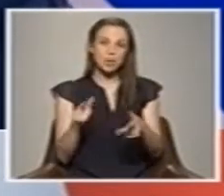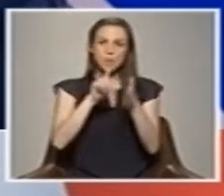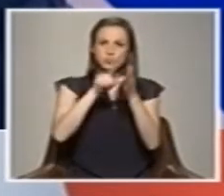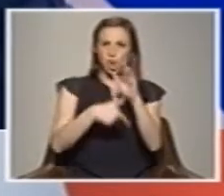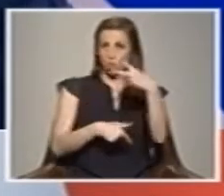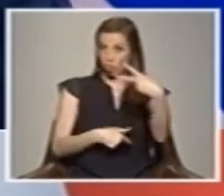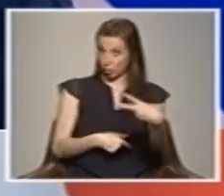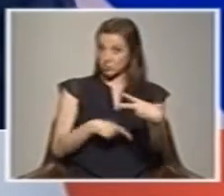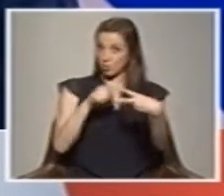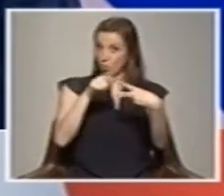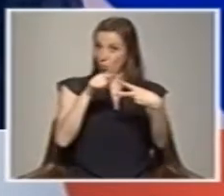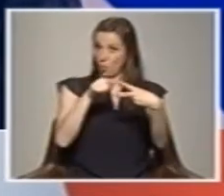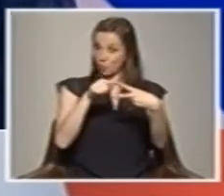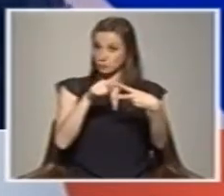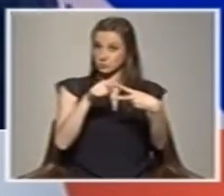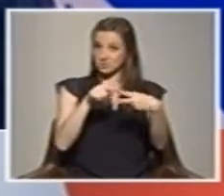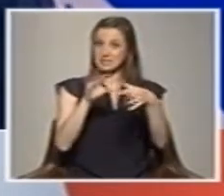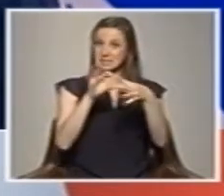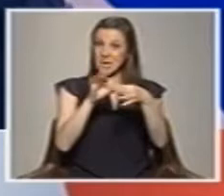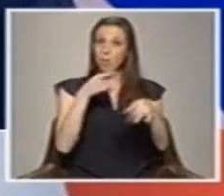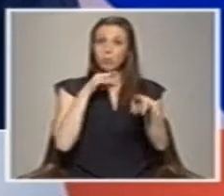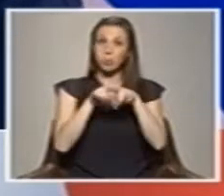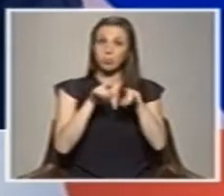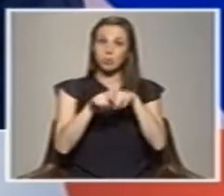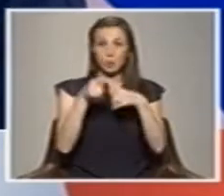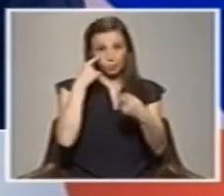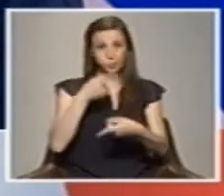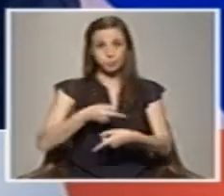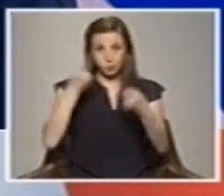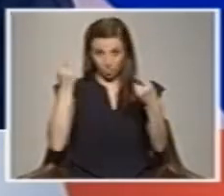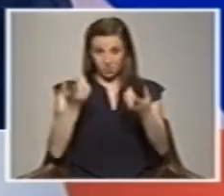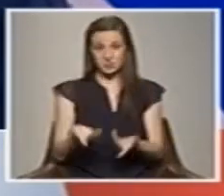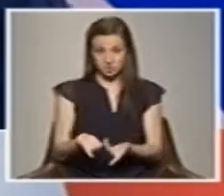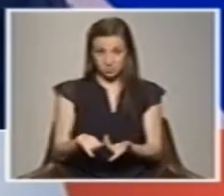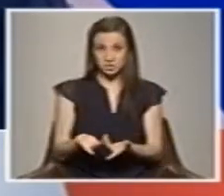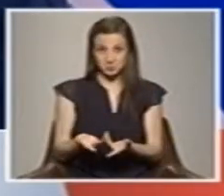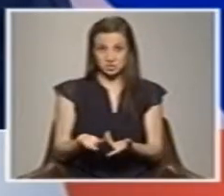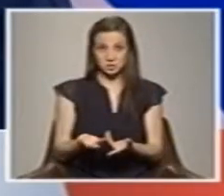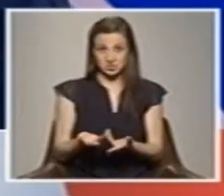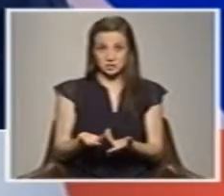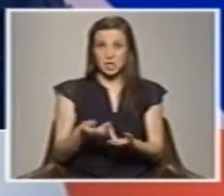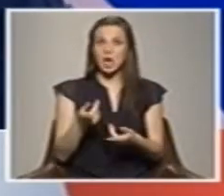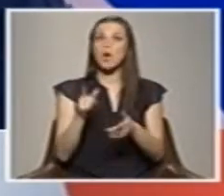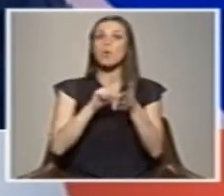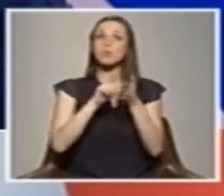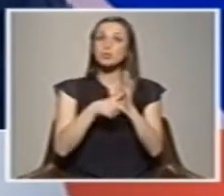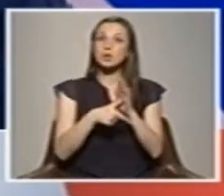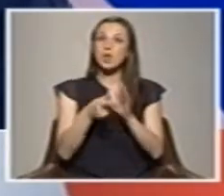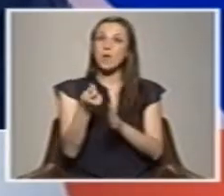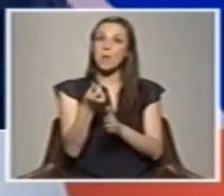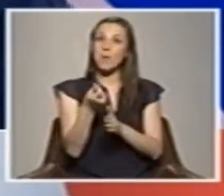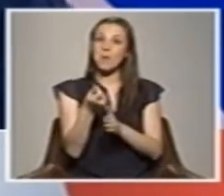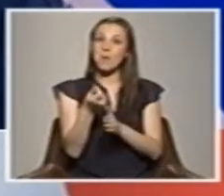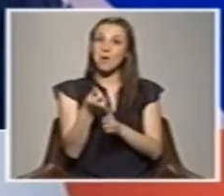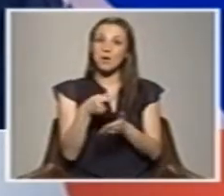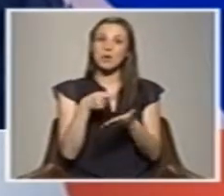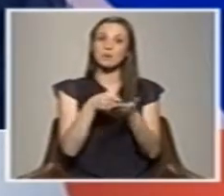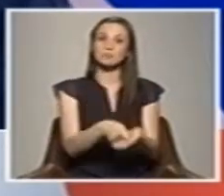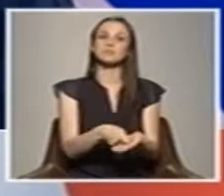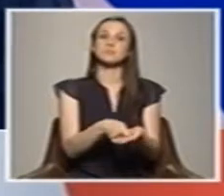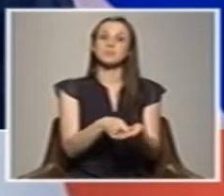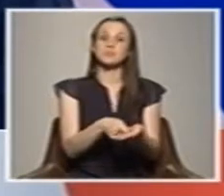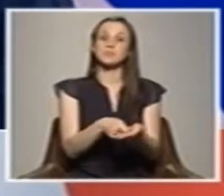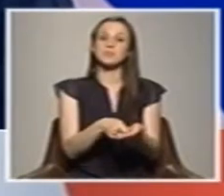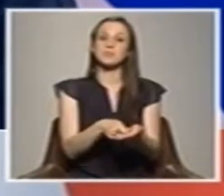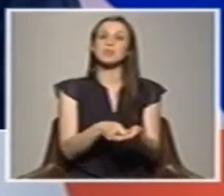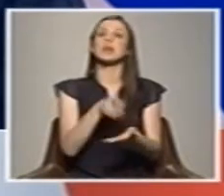um toca a questão de políticas públicas e é um projeto que é financiado no âmbito de um mecanismo que é o WeGrants dos